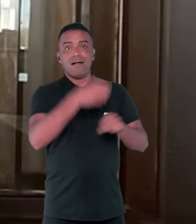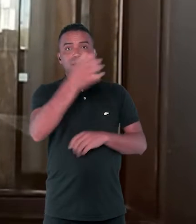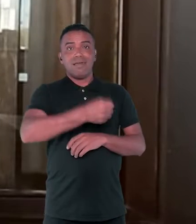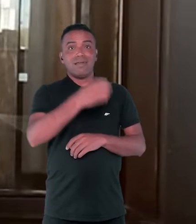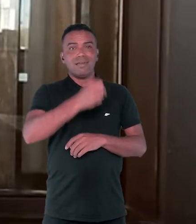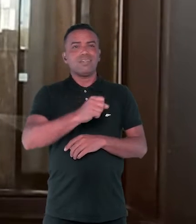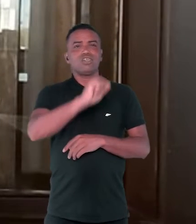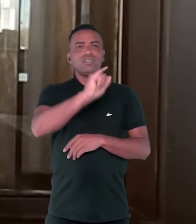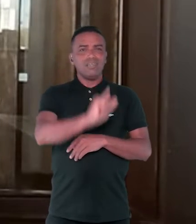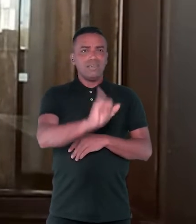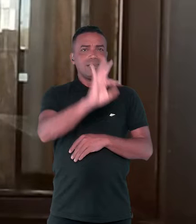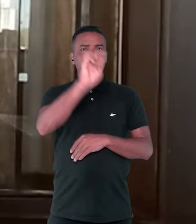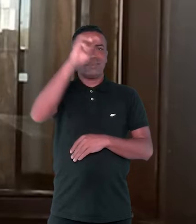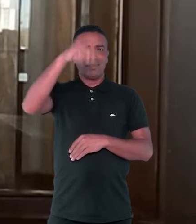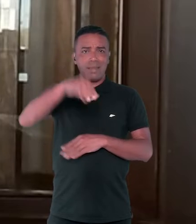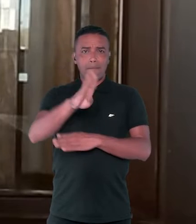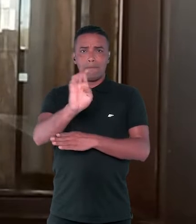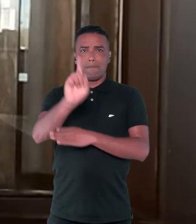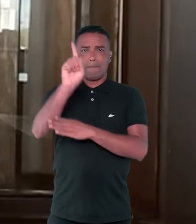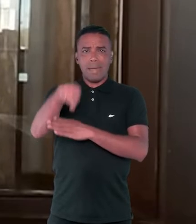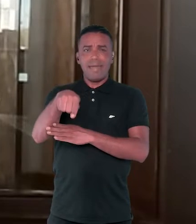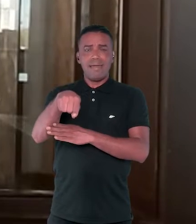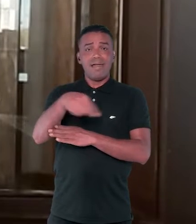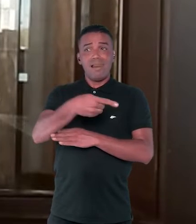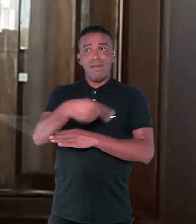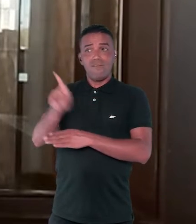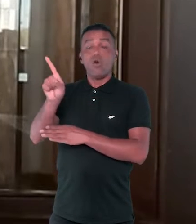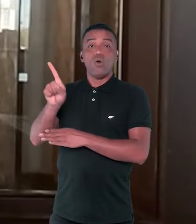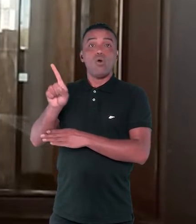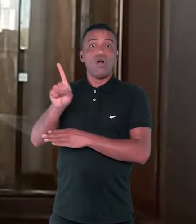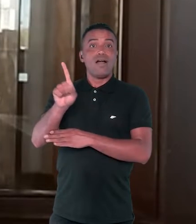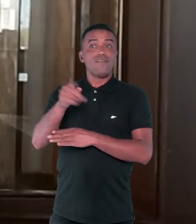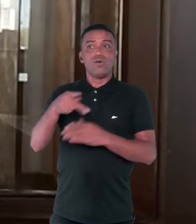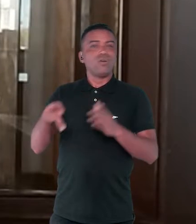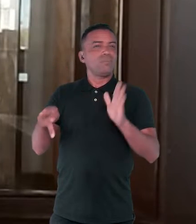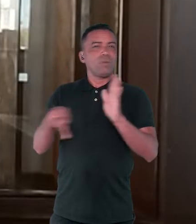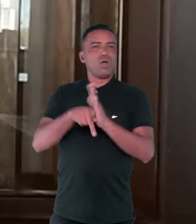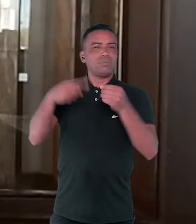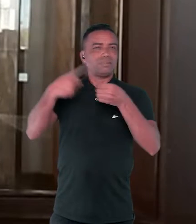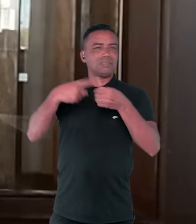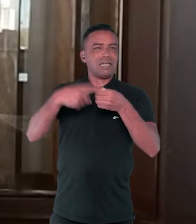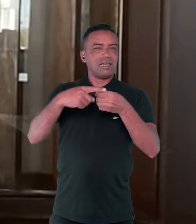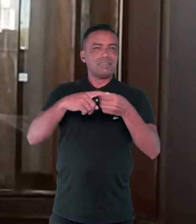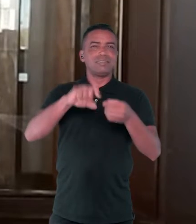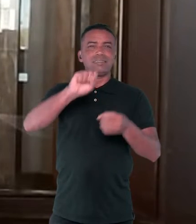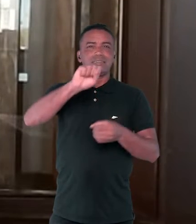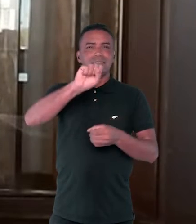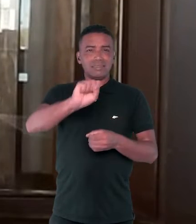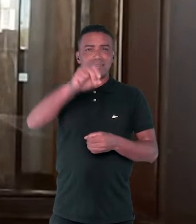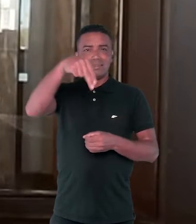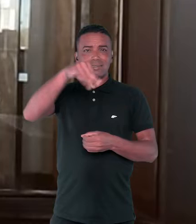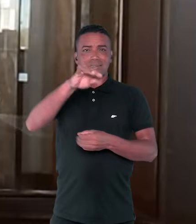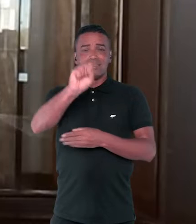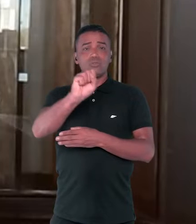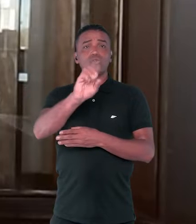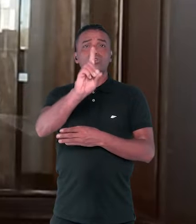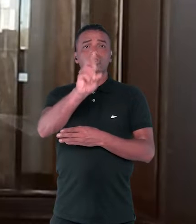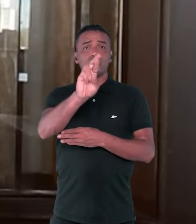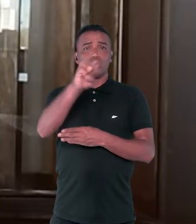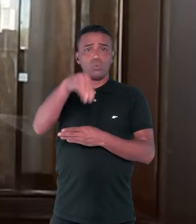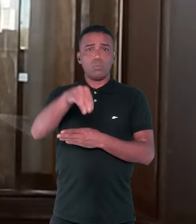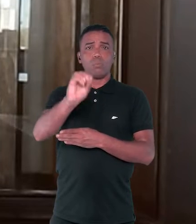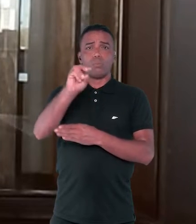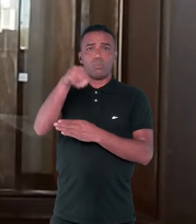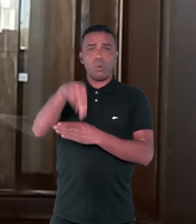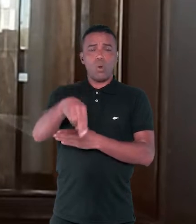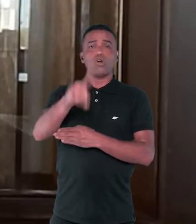na floresta. Depois que descarregou o leite, ele rumou lá para Santos Dumont 240, parou o caminhão, foi descendo e falou: São Francisco, o menino